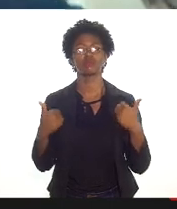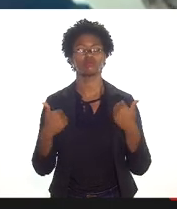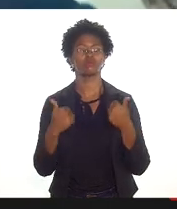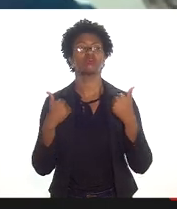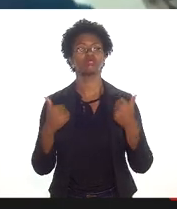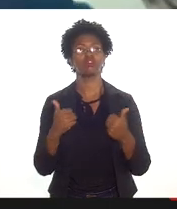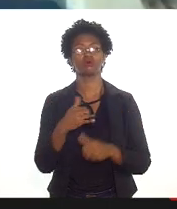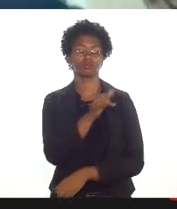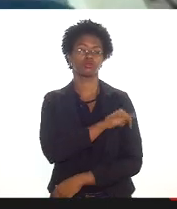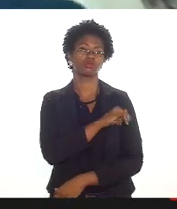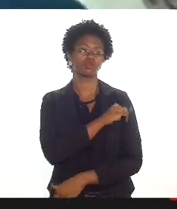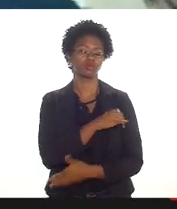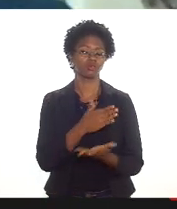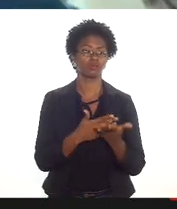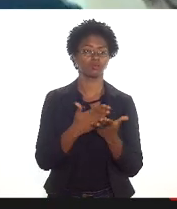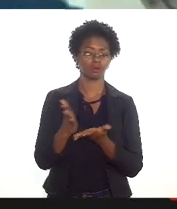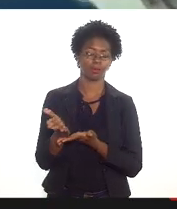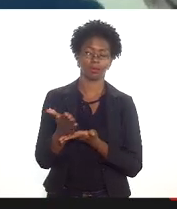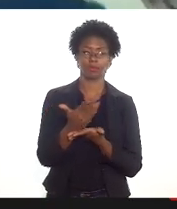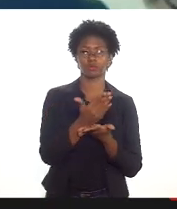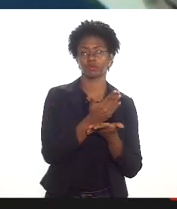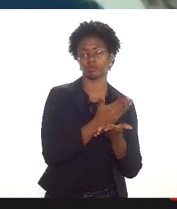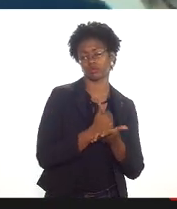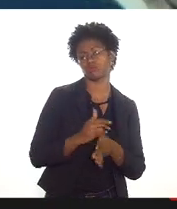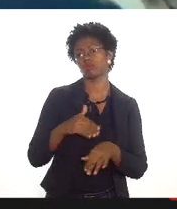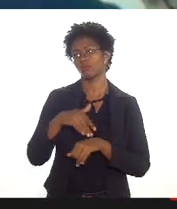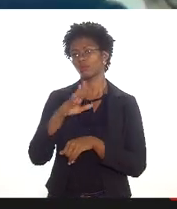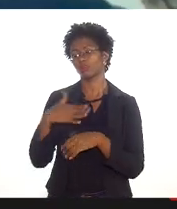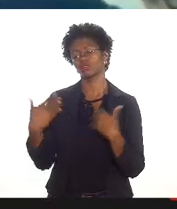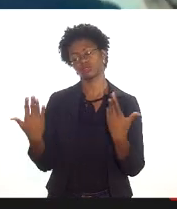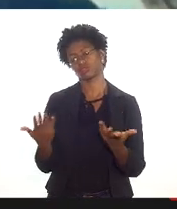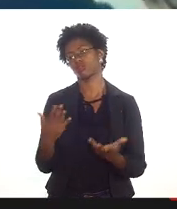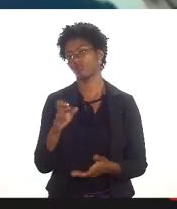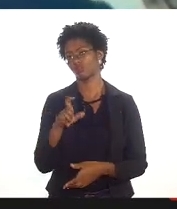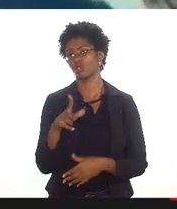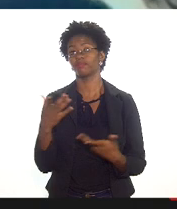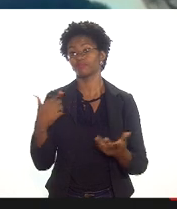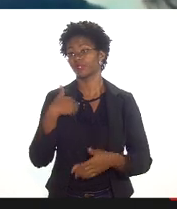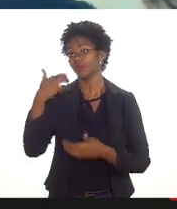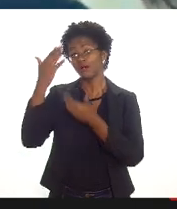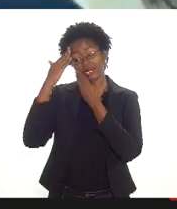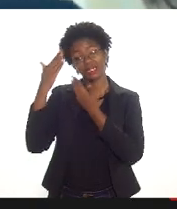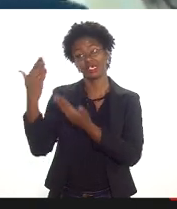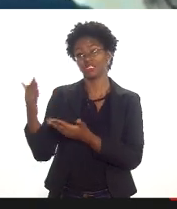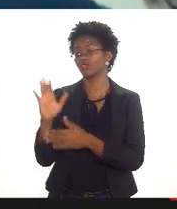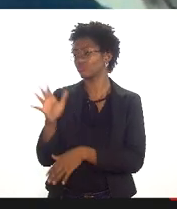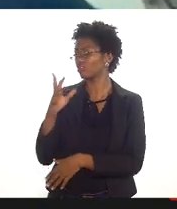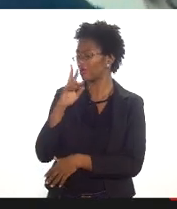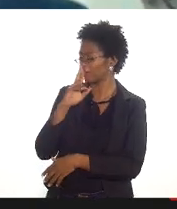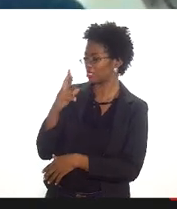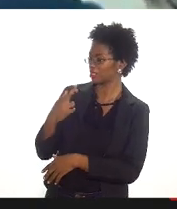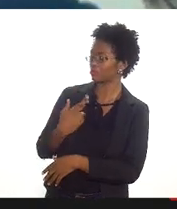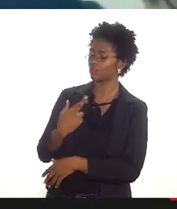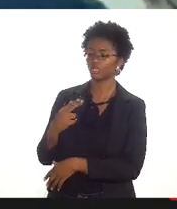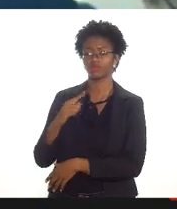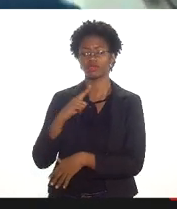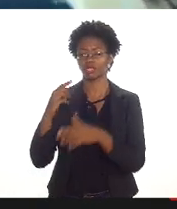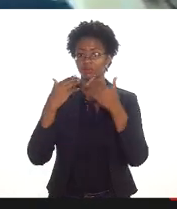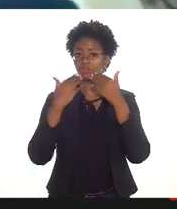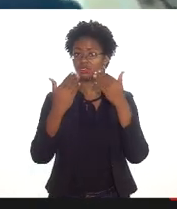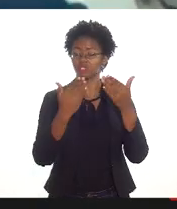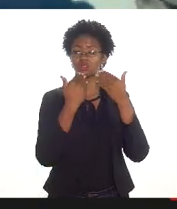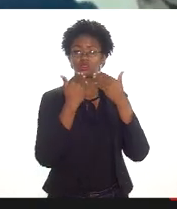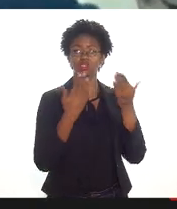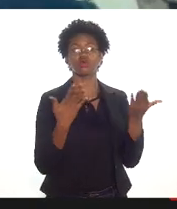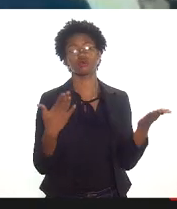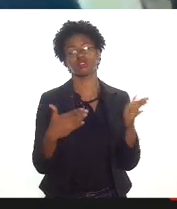que o Rio de Janeiro comece a arrecadar mais. Essa é a nossa... Então, eu já agradeço a Vossa Excelência, já me respondeu, teremos as apresentações e até quarta-feira